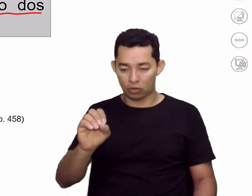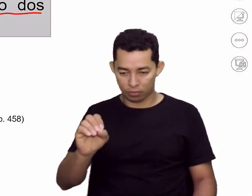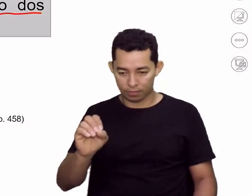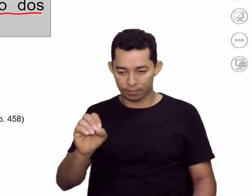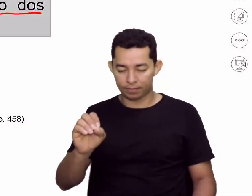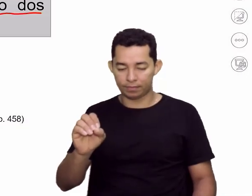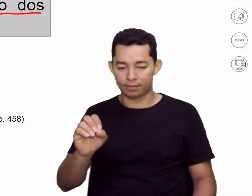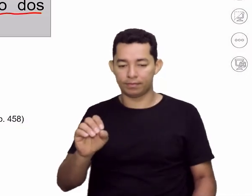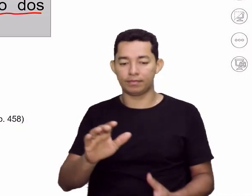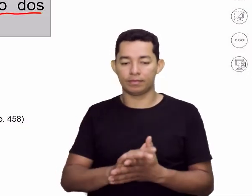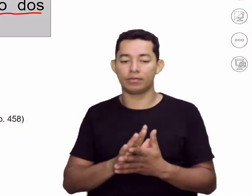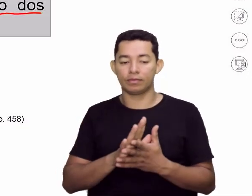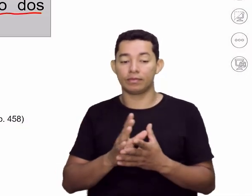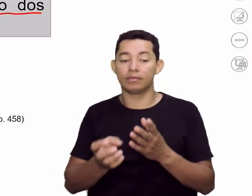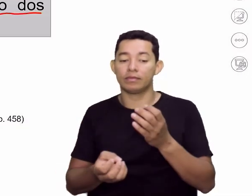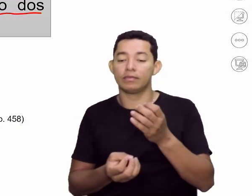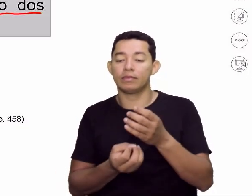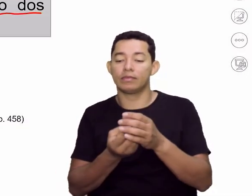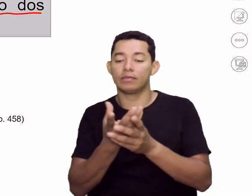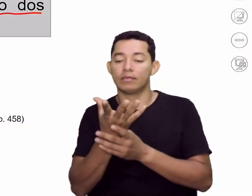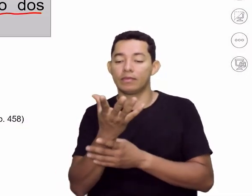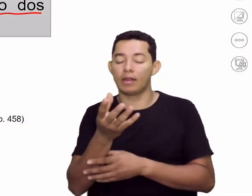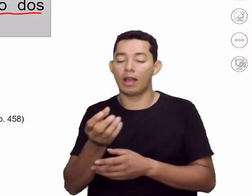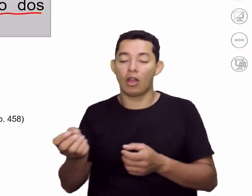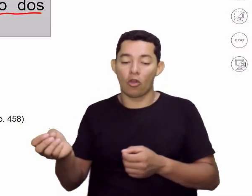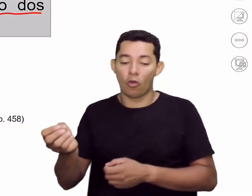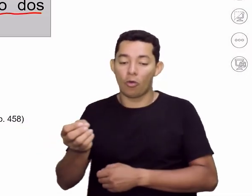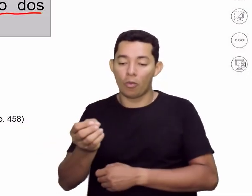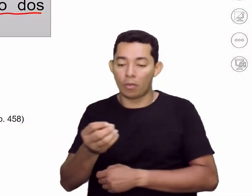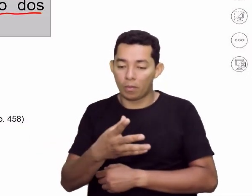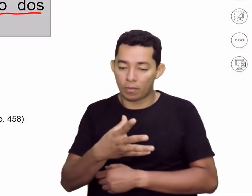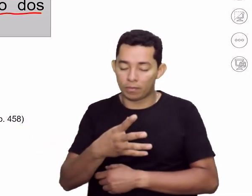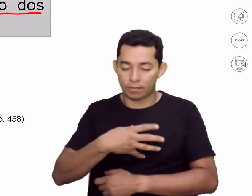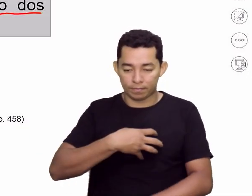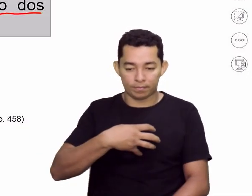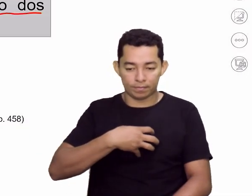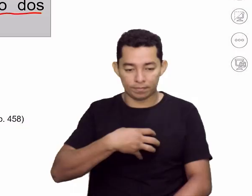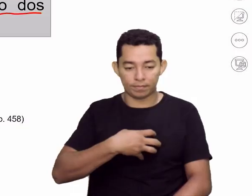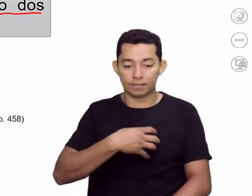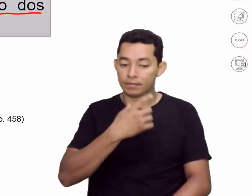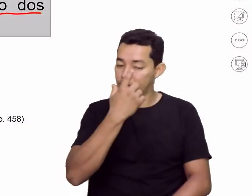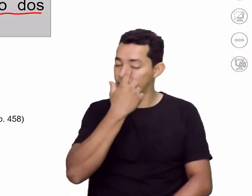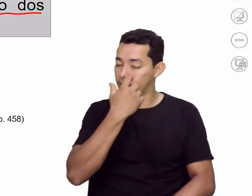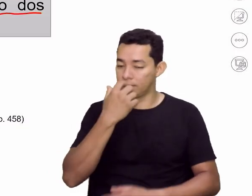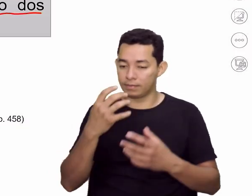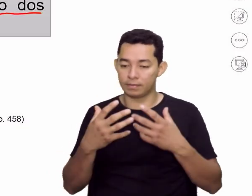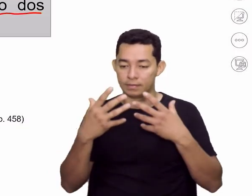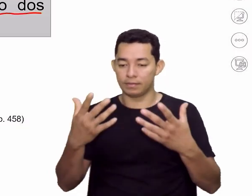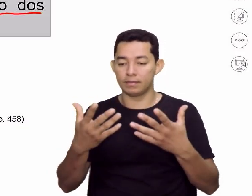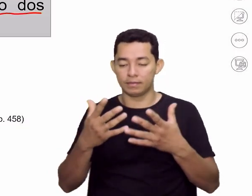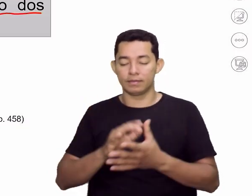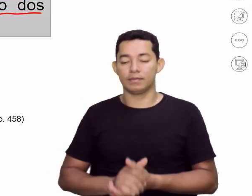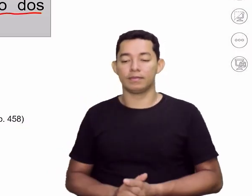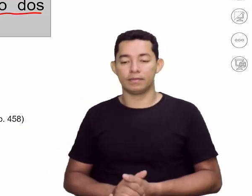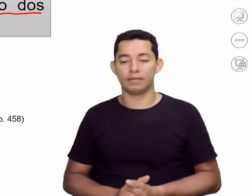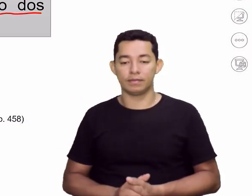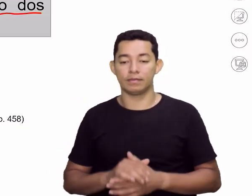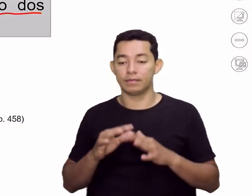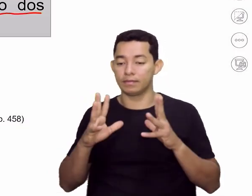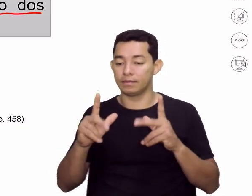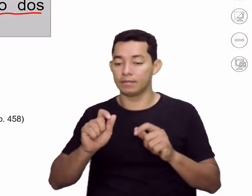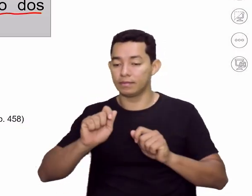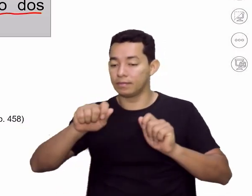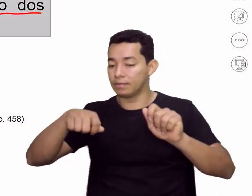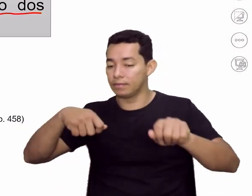abstracionista, criando uma nova tendência de caráter simbólico e expressivo. Tudo são